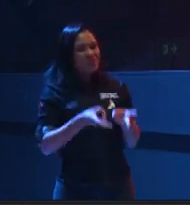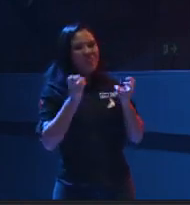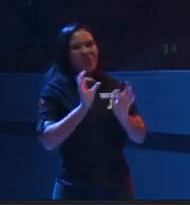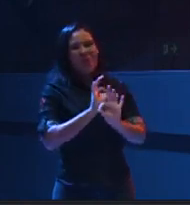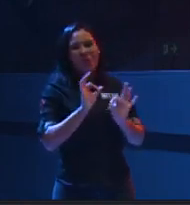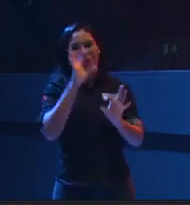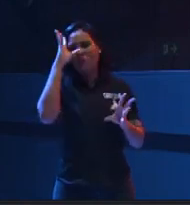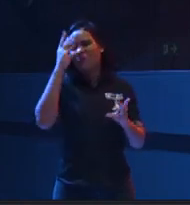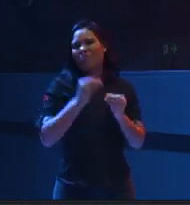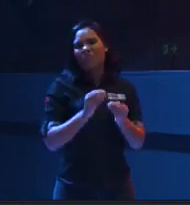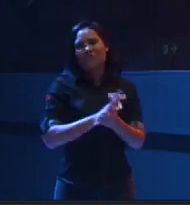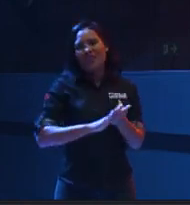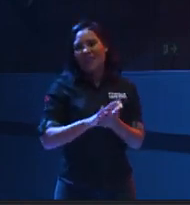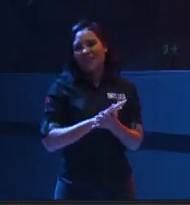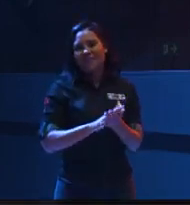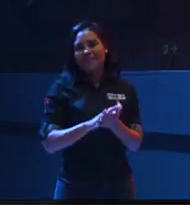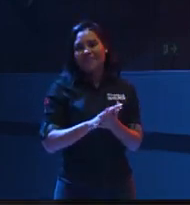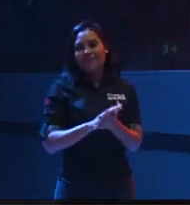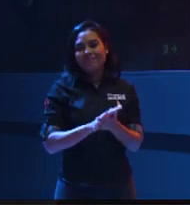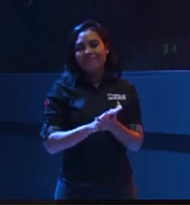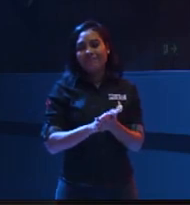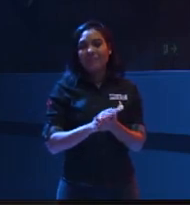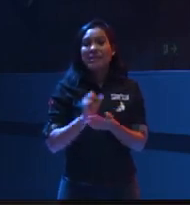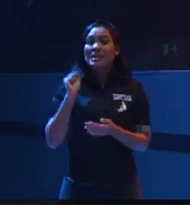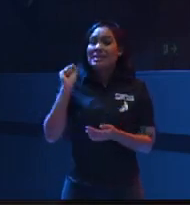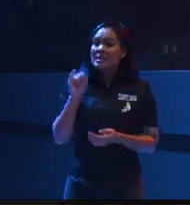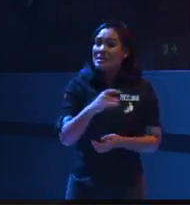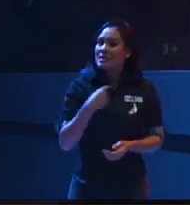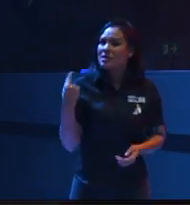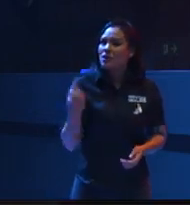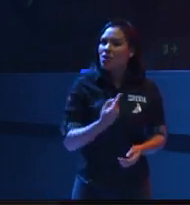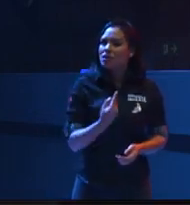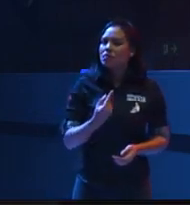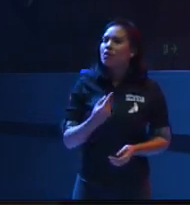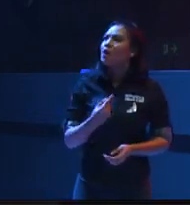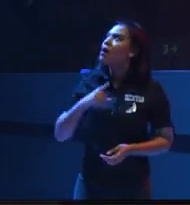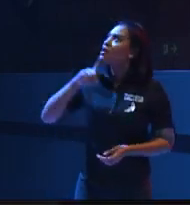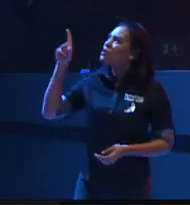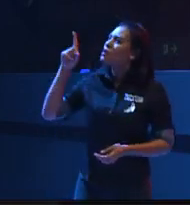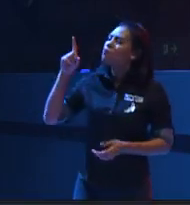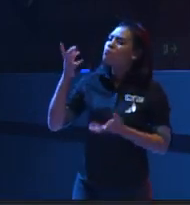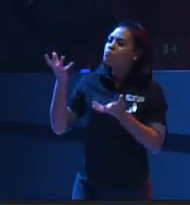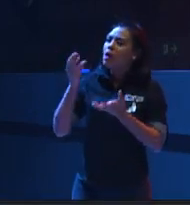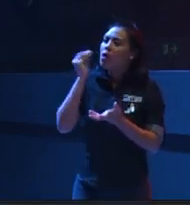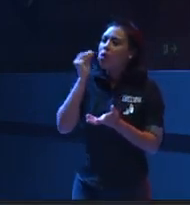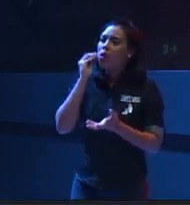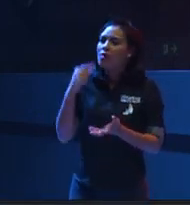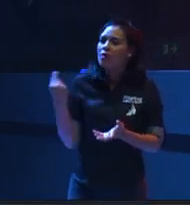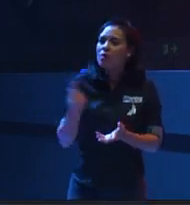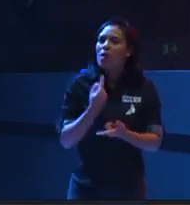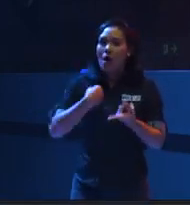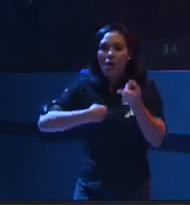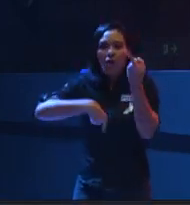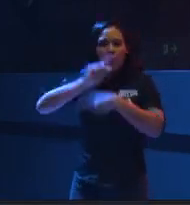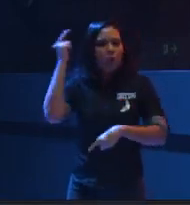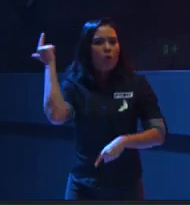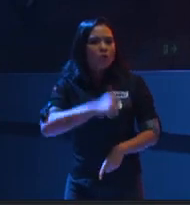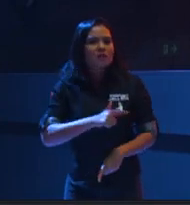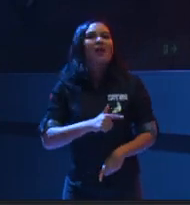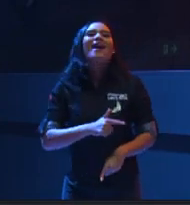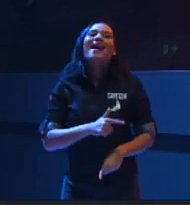quando passamos no teste crescemos quando passamos o teste amadurecemos